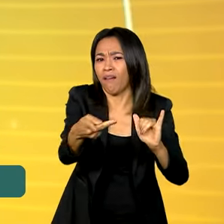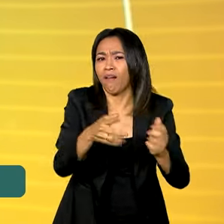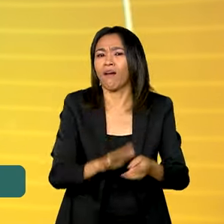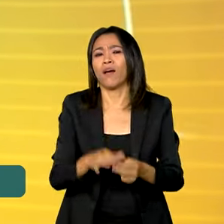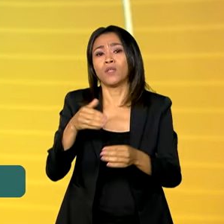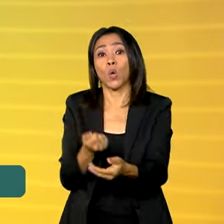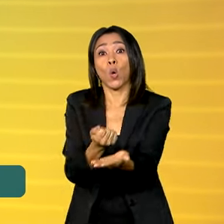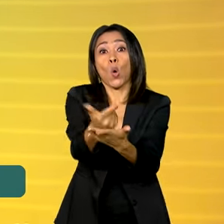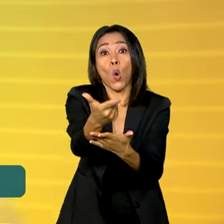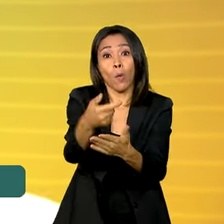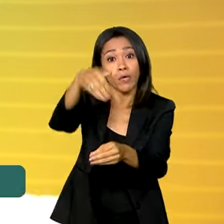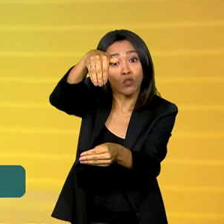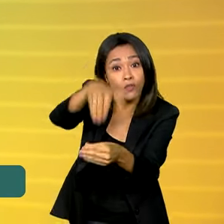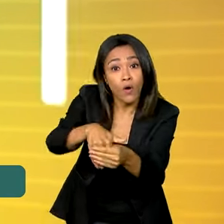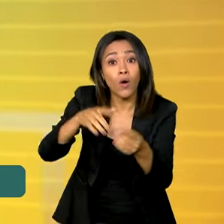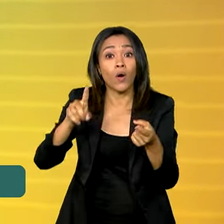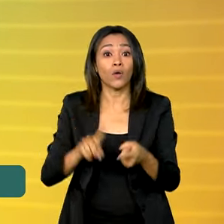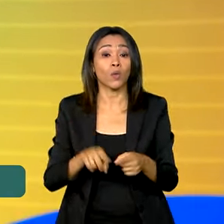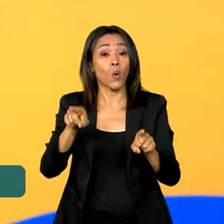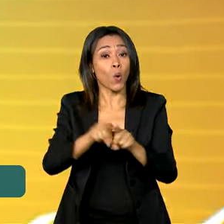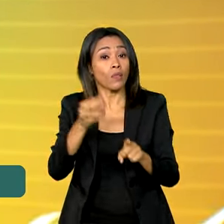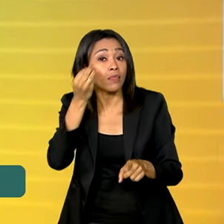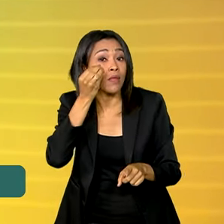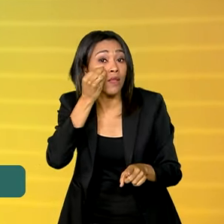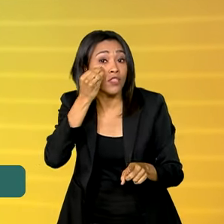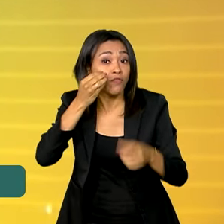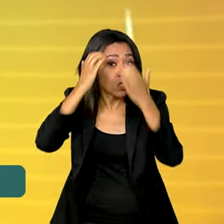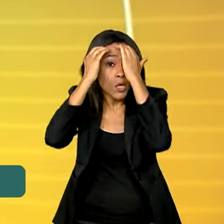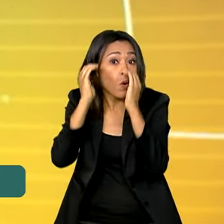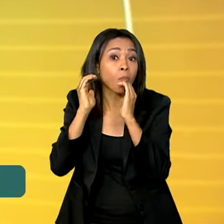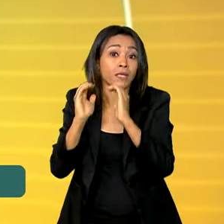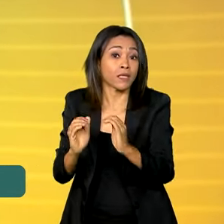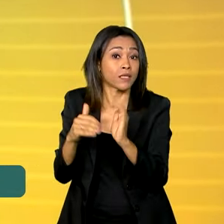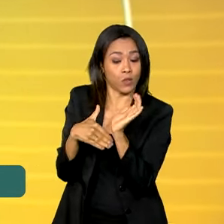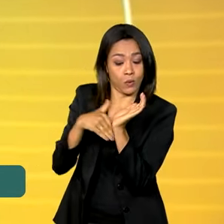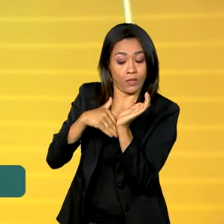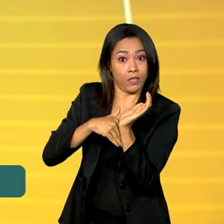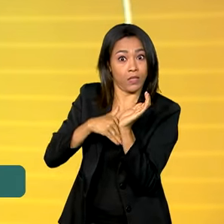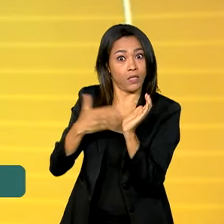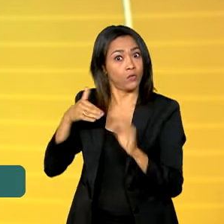votos, violação ou tentativa de violação do sigilo